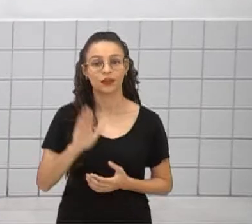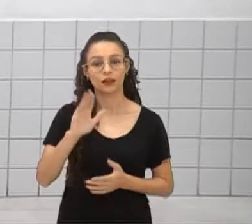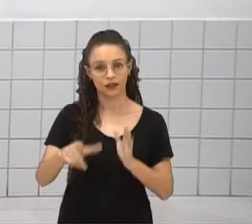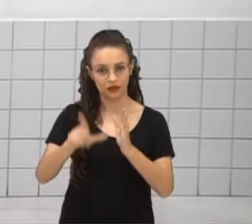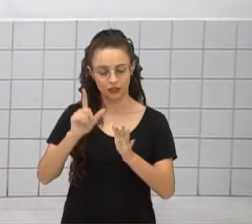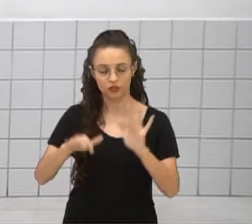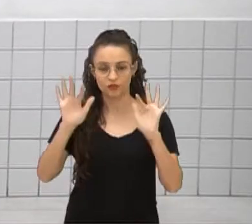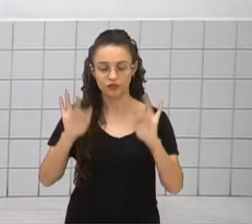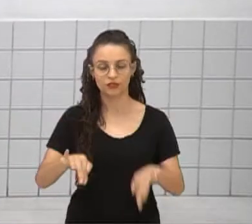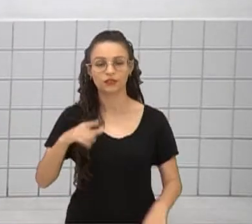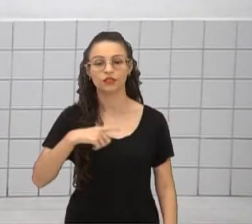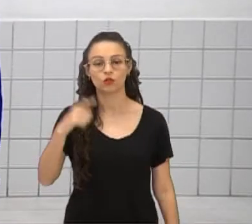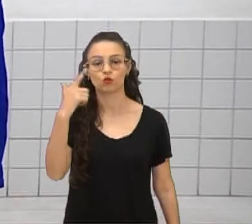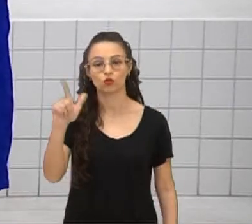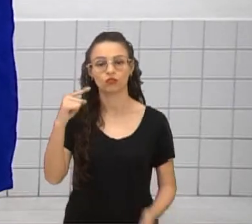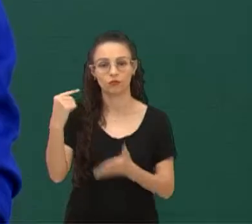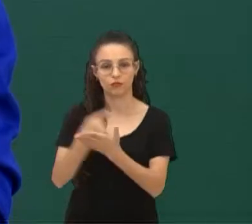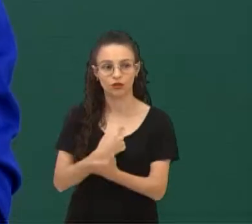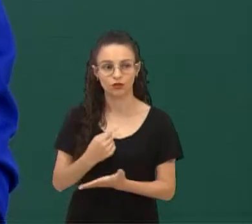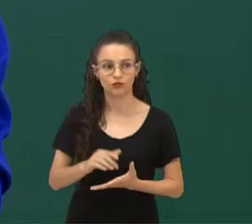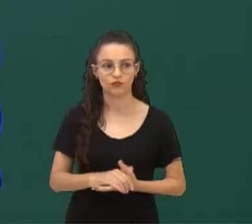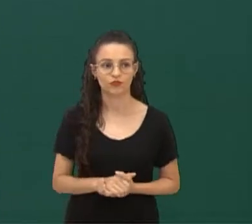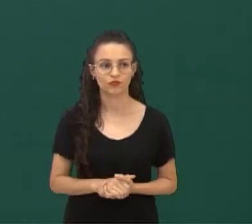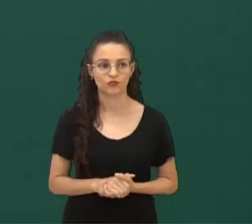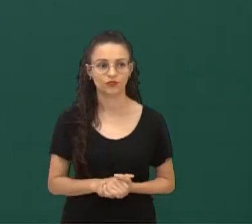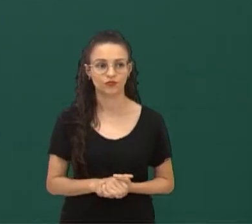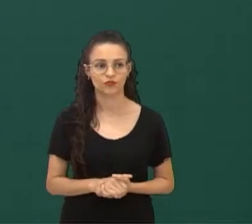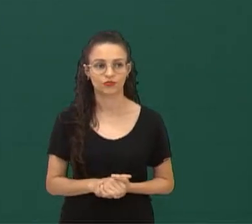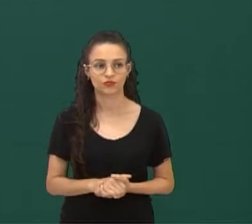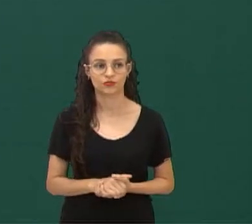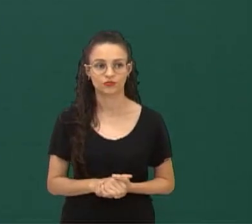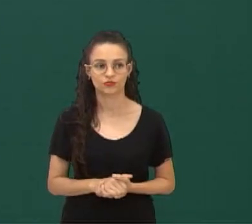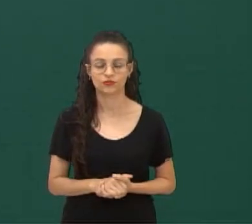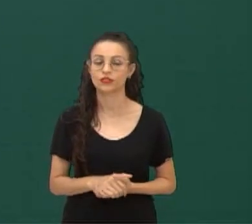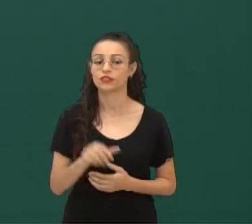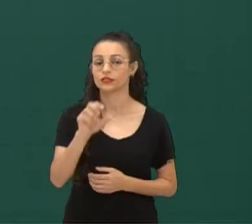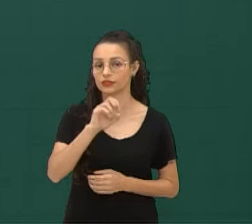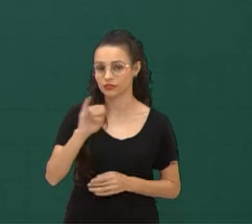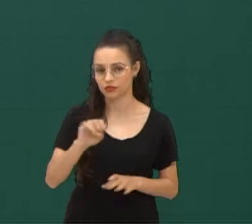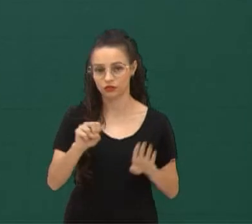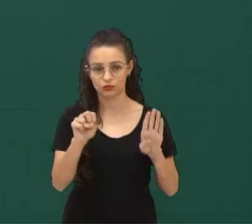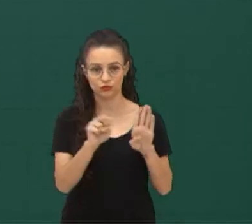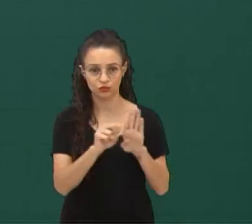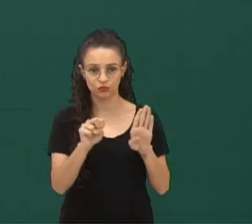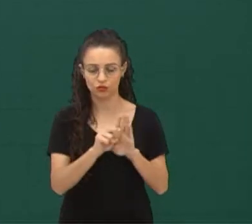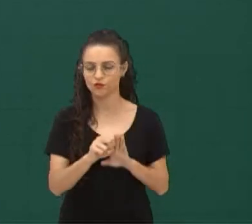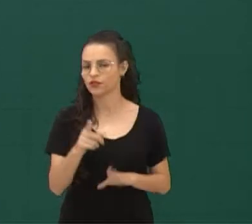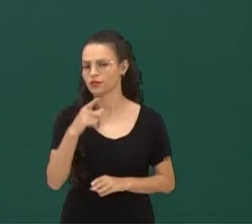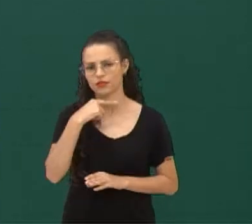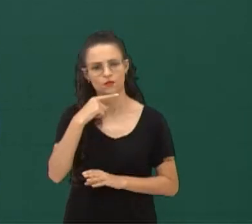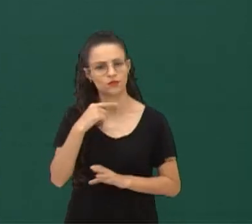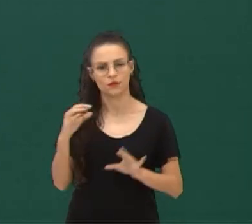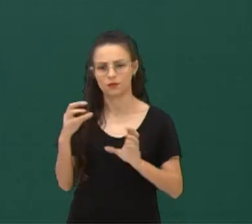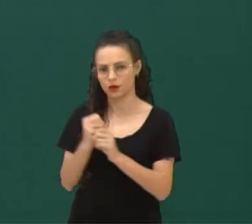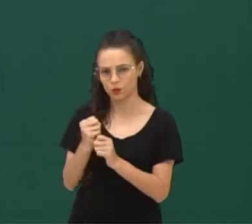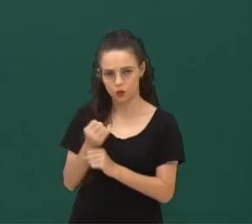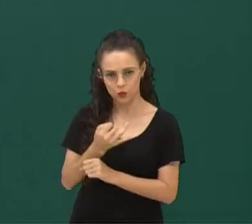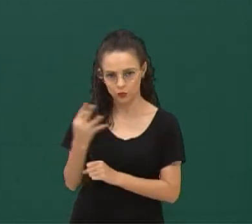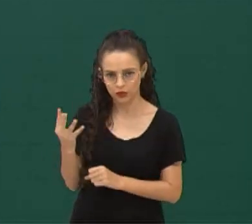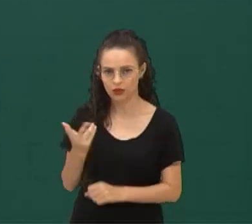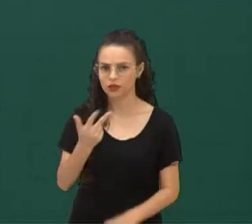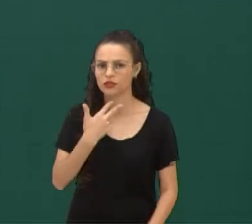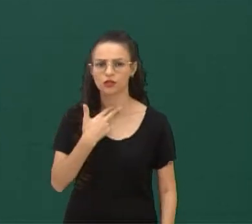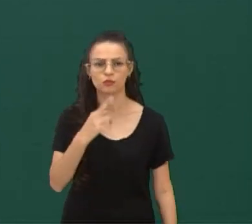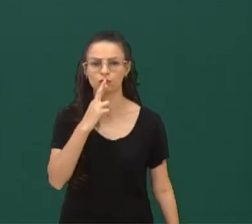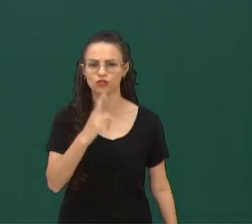antes da gente encerrar aqui tem uma outra perguntinha aqui ó é se o substantivo é incontável eu